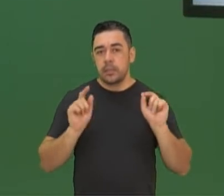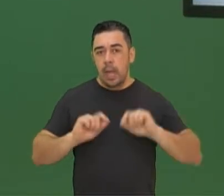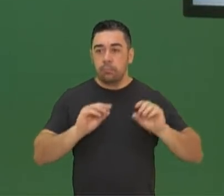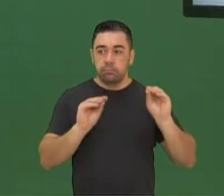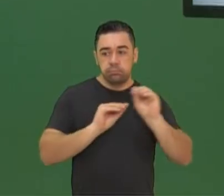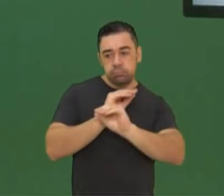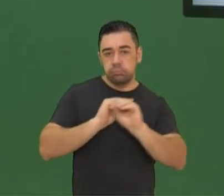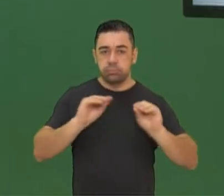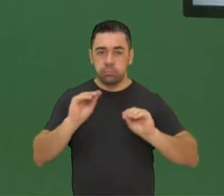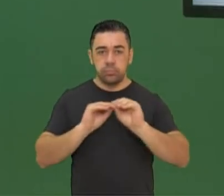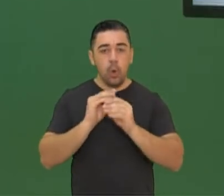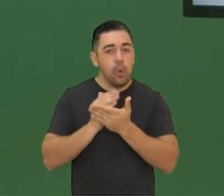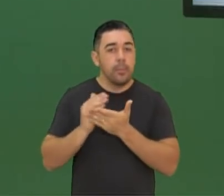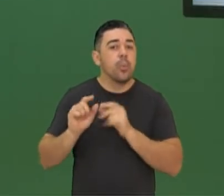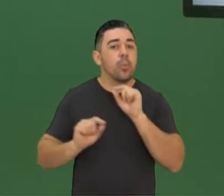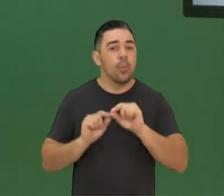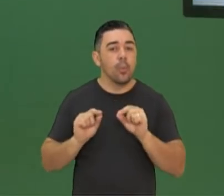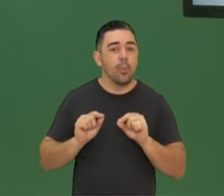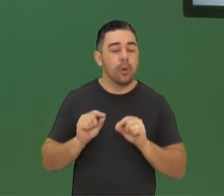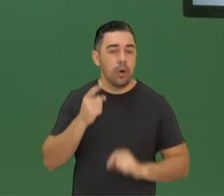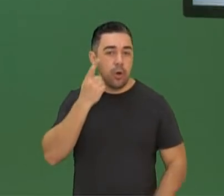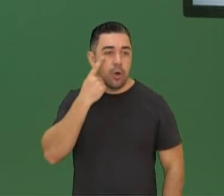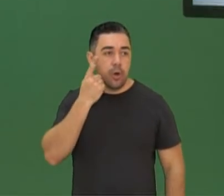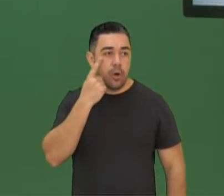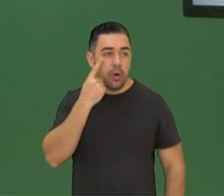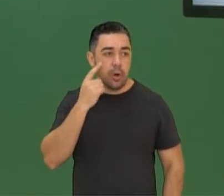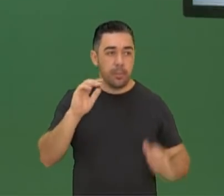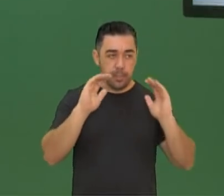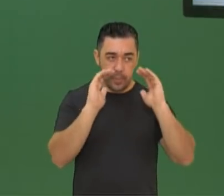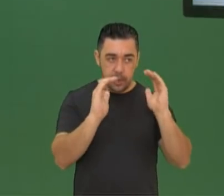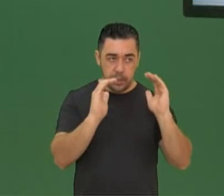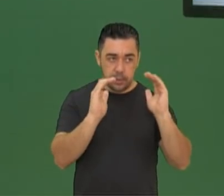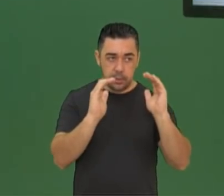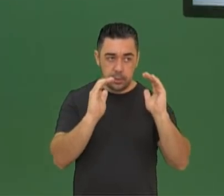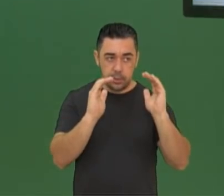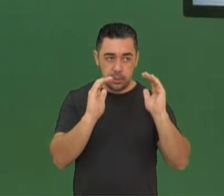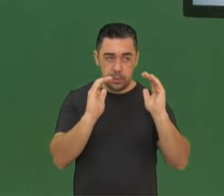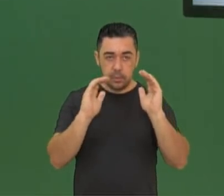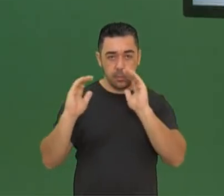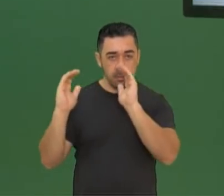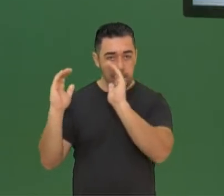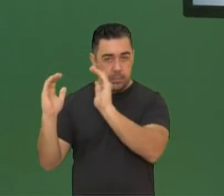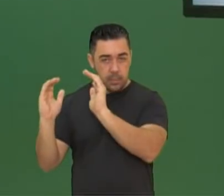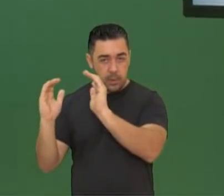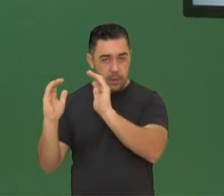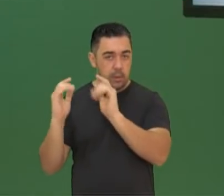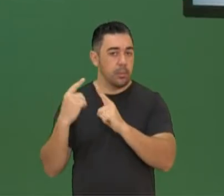trabalho, a gente já começa fazendo o quê? Colocando um parênteses aqui e aqui.